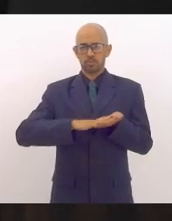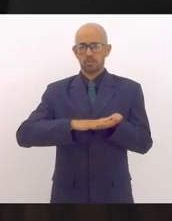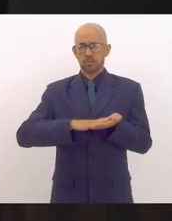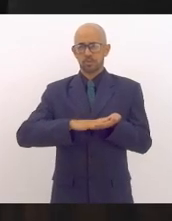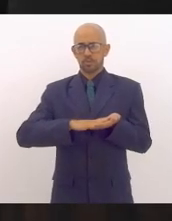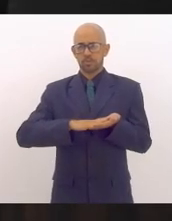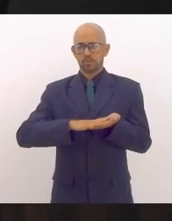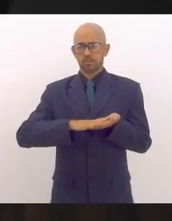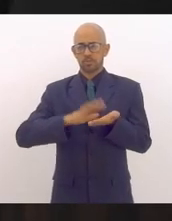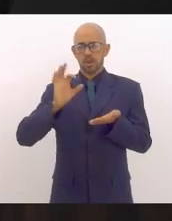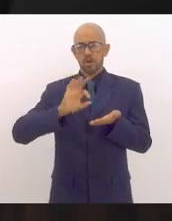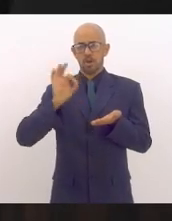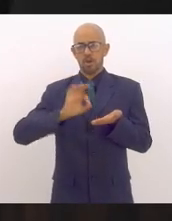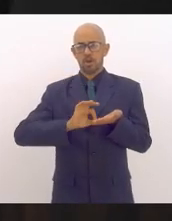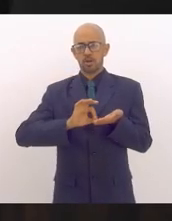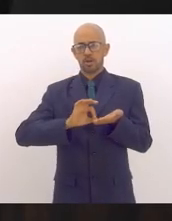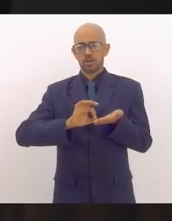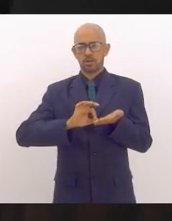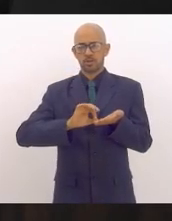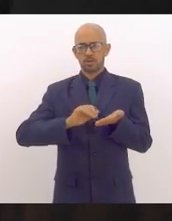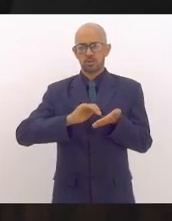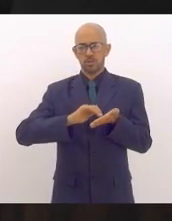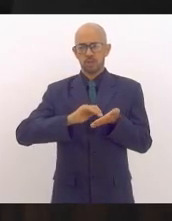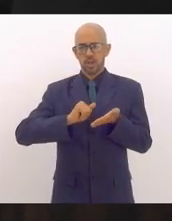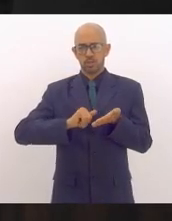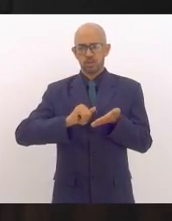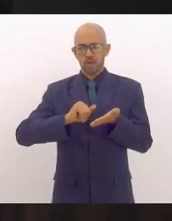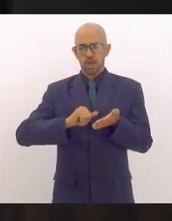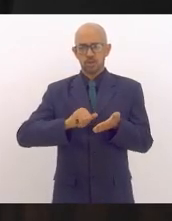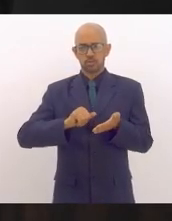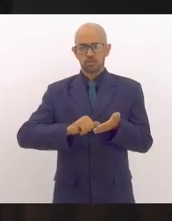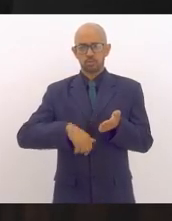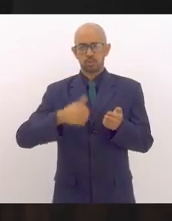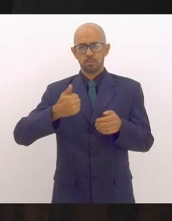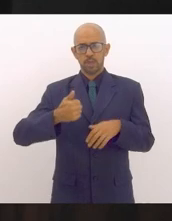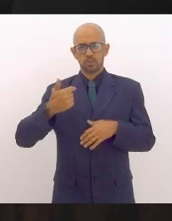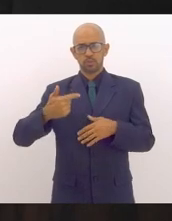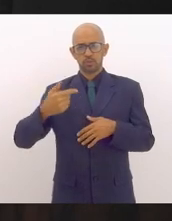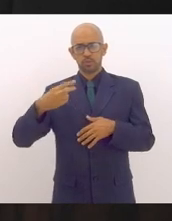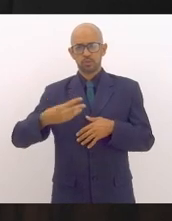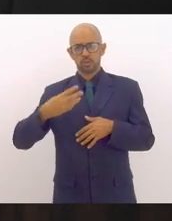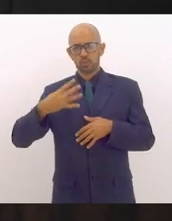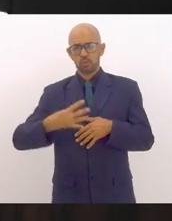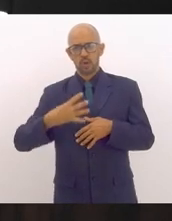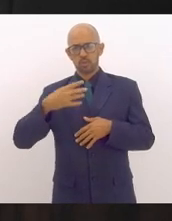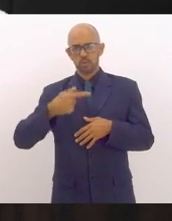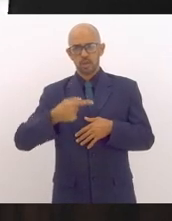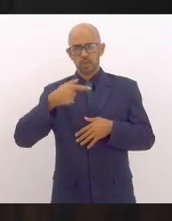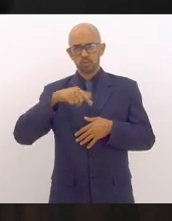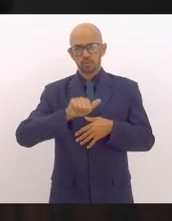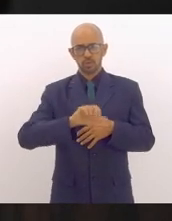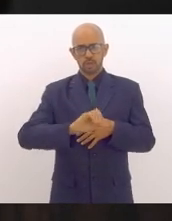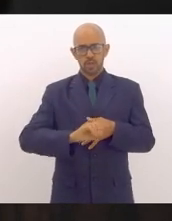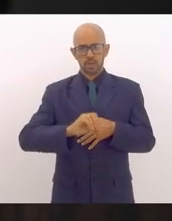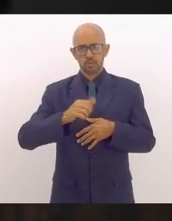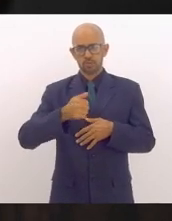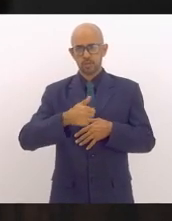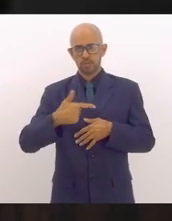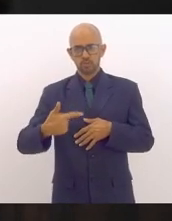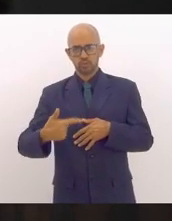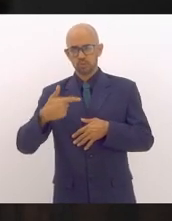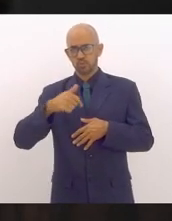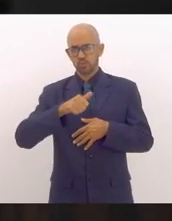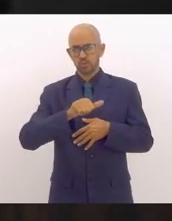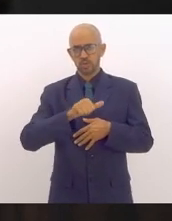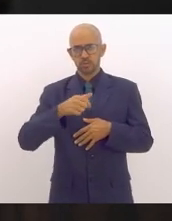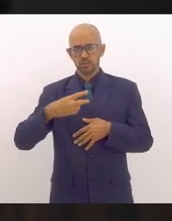pela ordem da pauta, os vetos que estão retirados de pauta. Primeiro, segundo, terceiro, quarto, sétimo, décimo segundo, décimo terceiro,